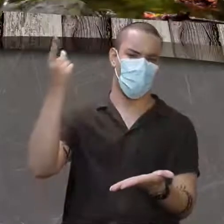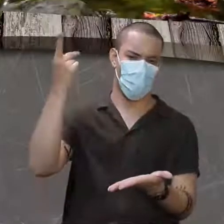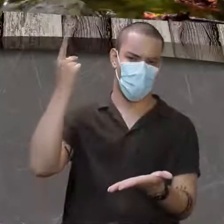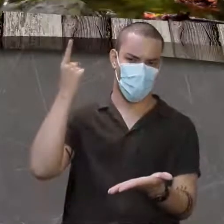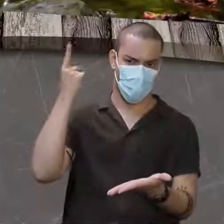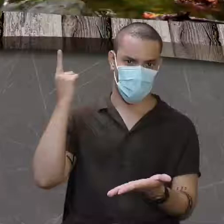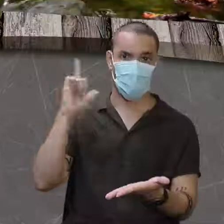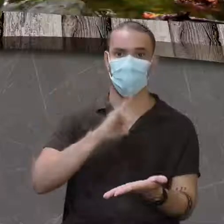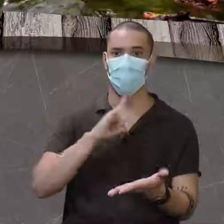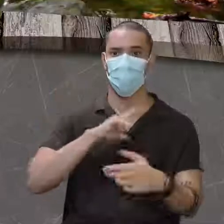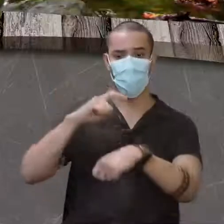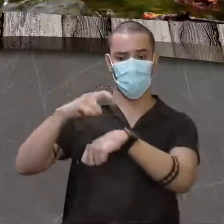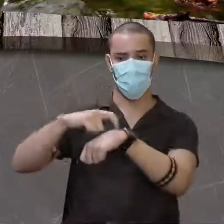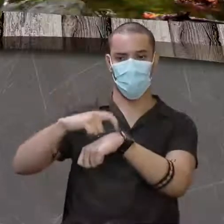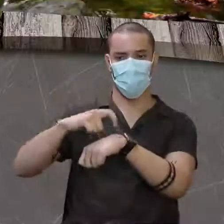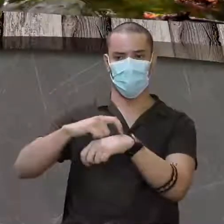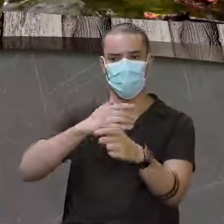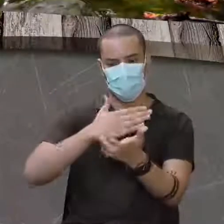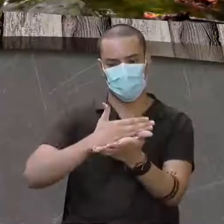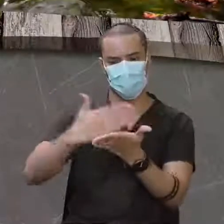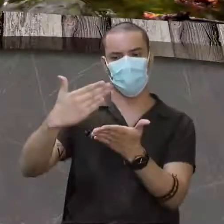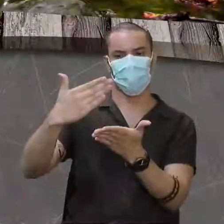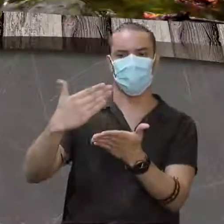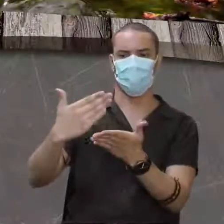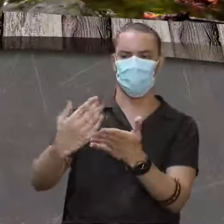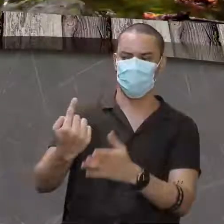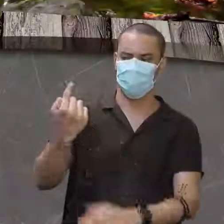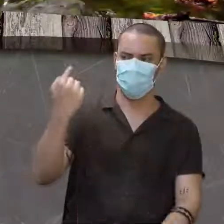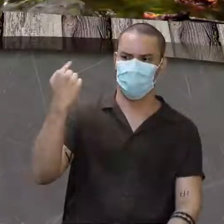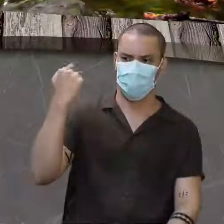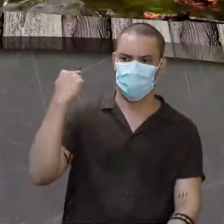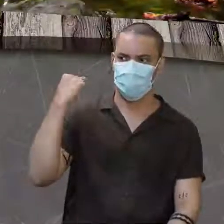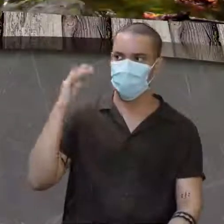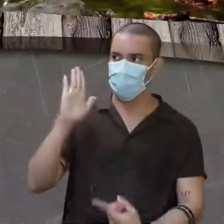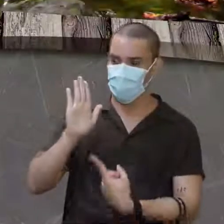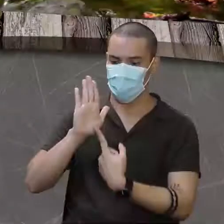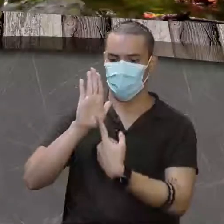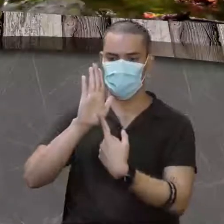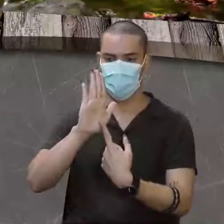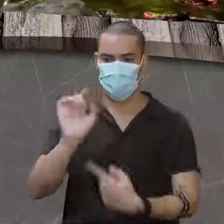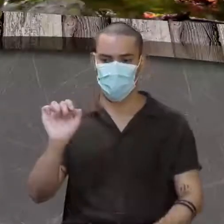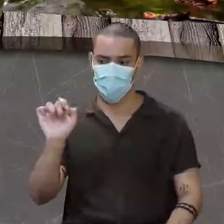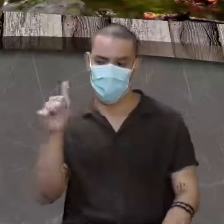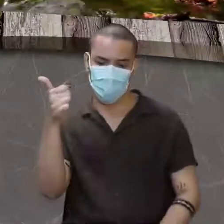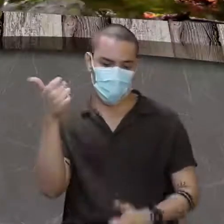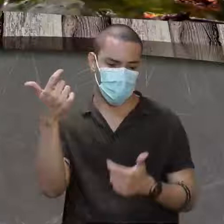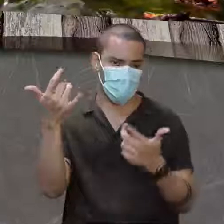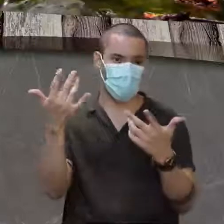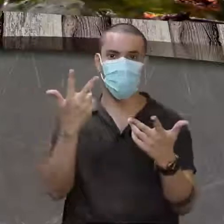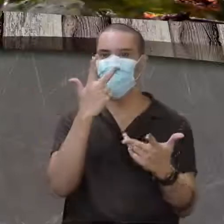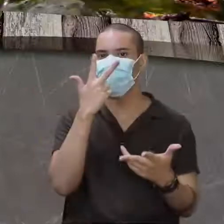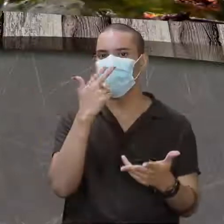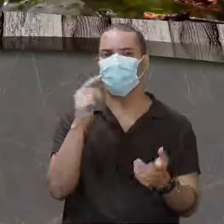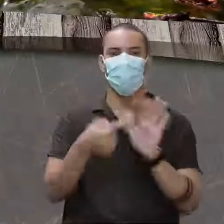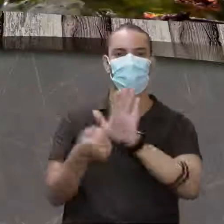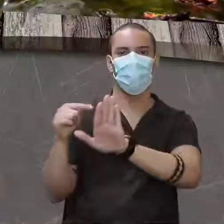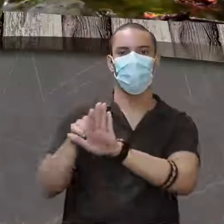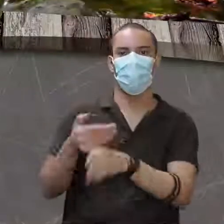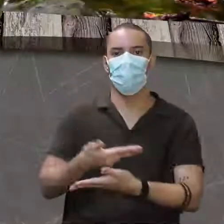Ele teve um momento em que ele começou a apresentar as suas primeiras, né? Tipo um